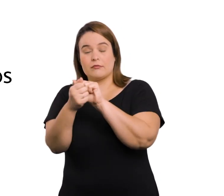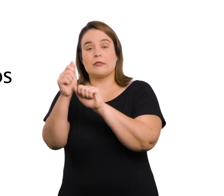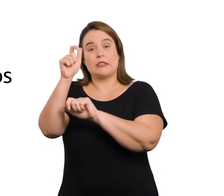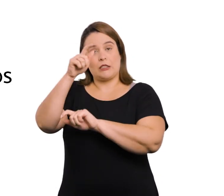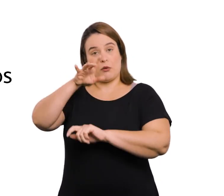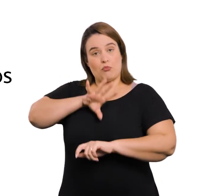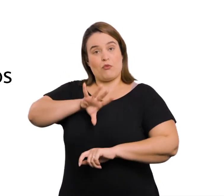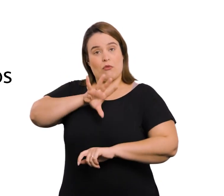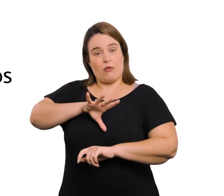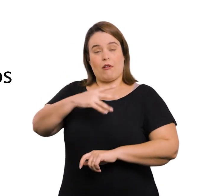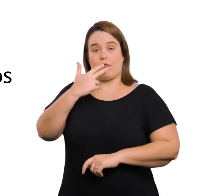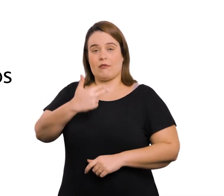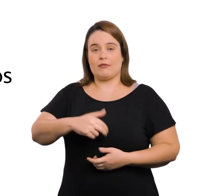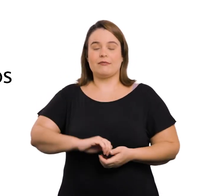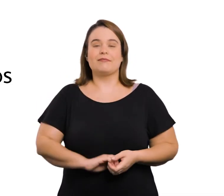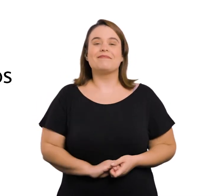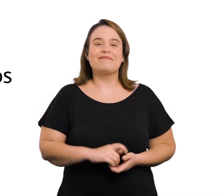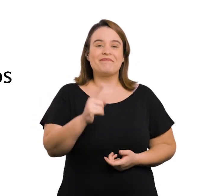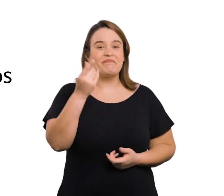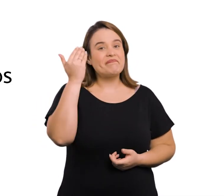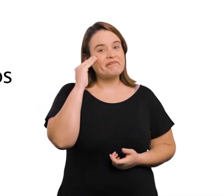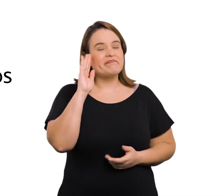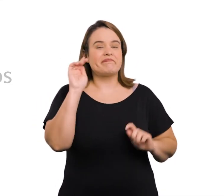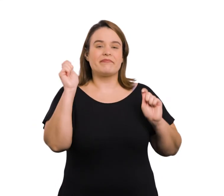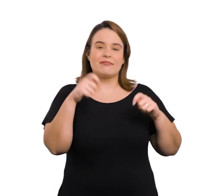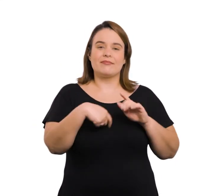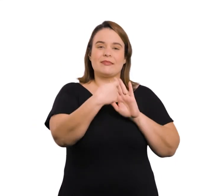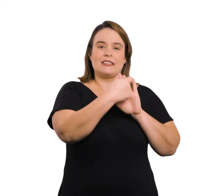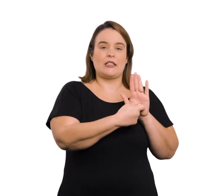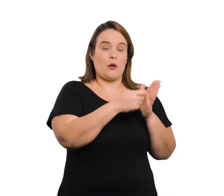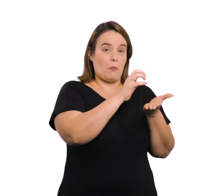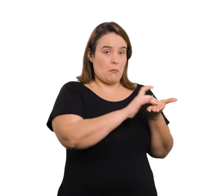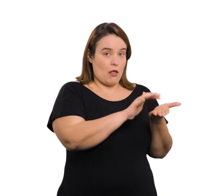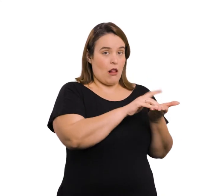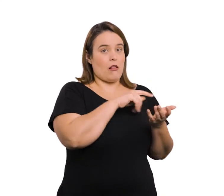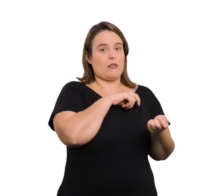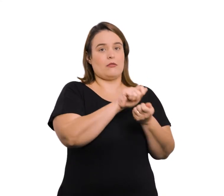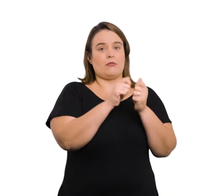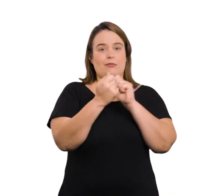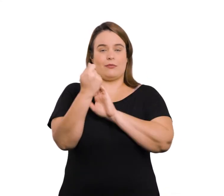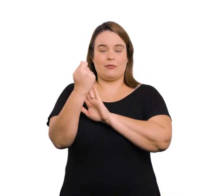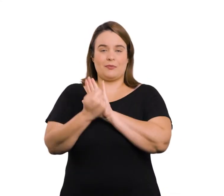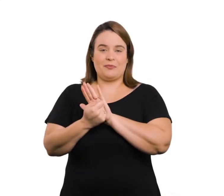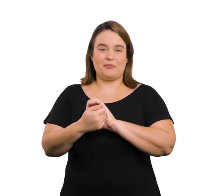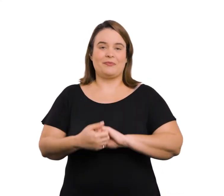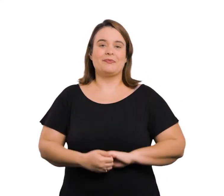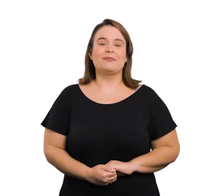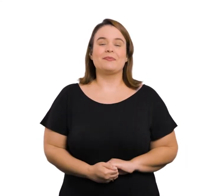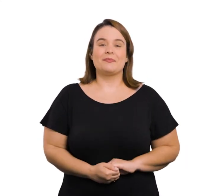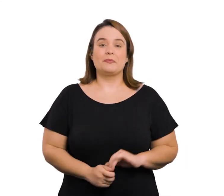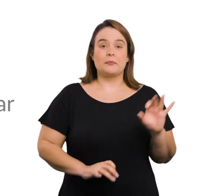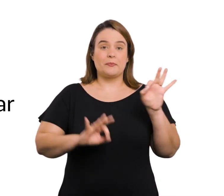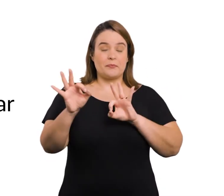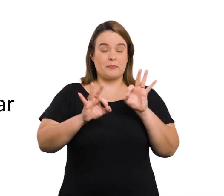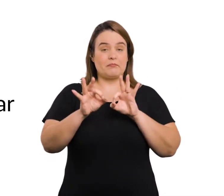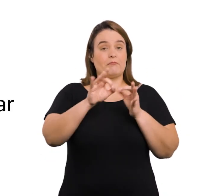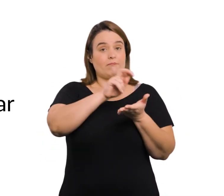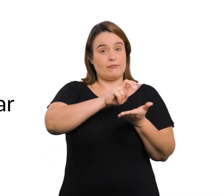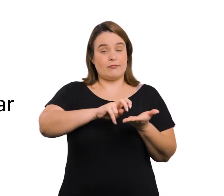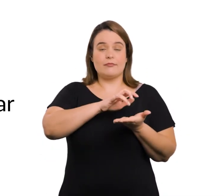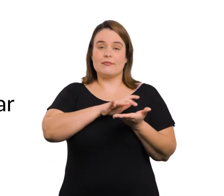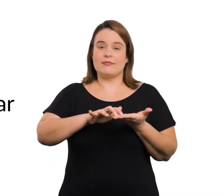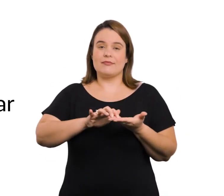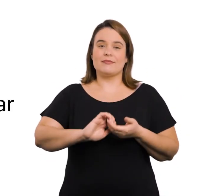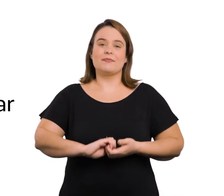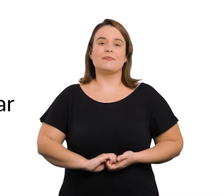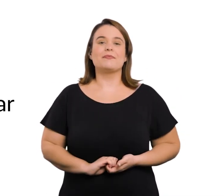textos escritos no sistema óptico, em língua portuguesa. Ferramenta para compreensão de textos escritos em Braille.